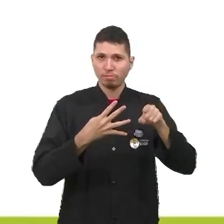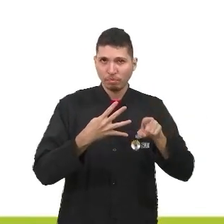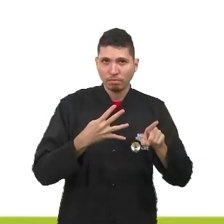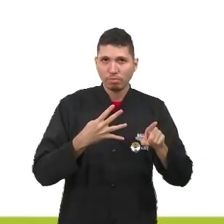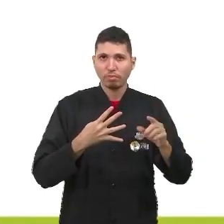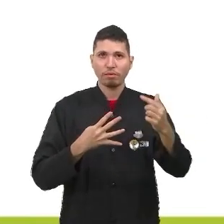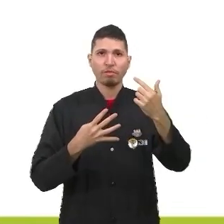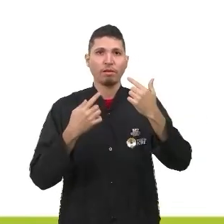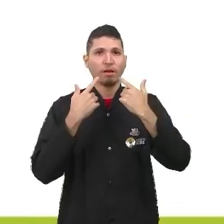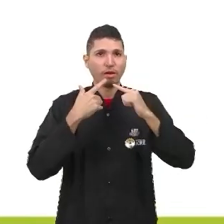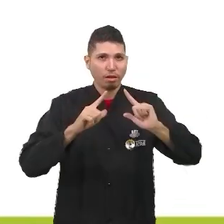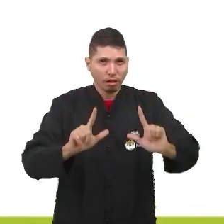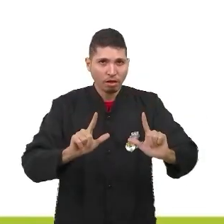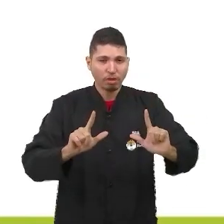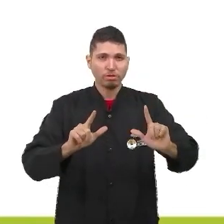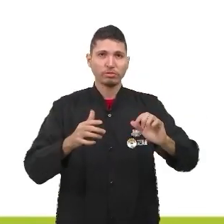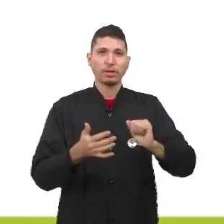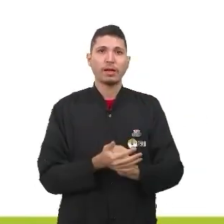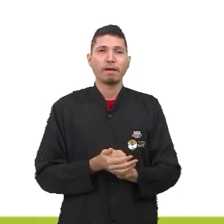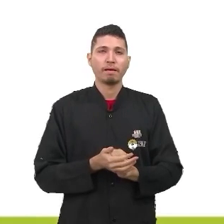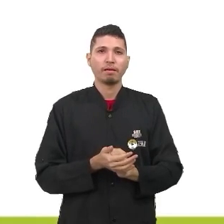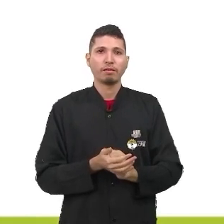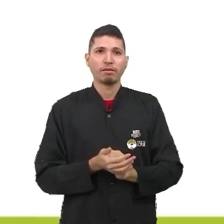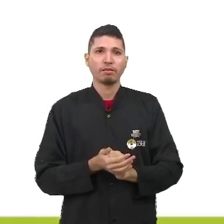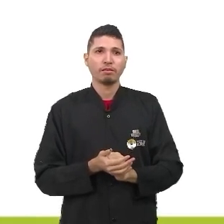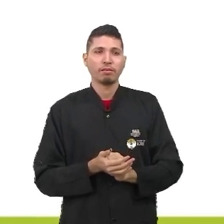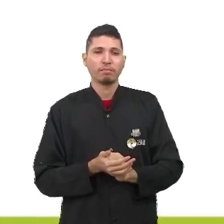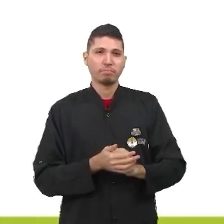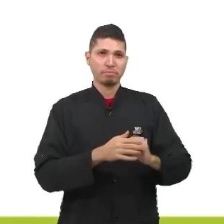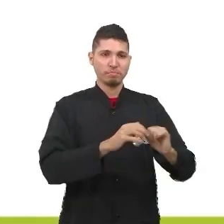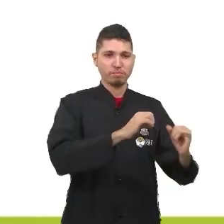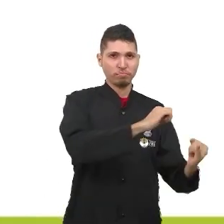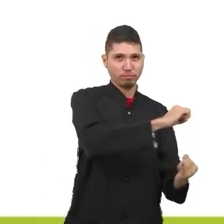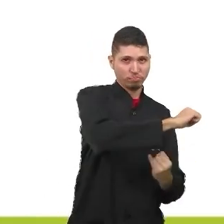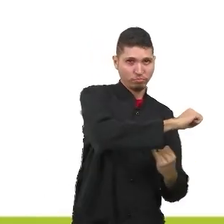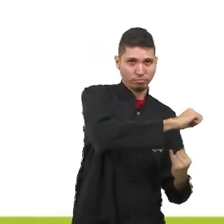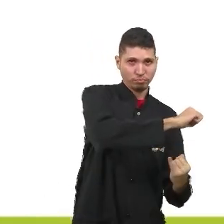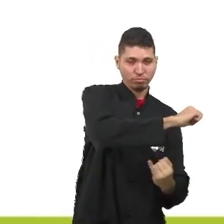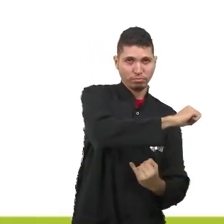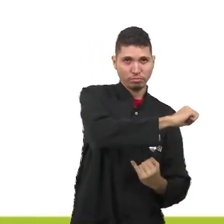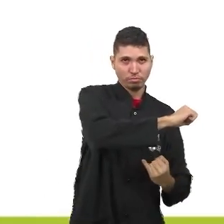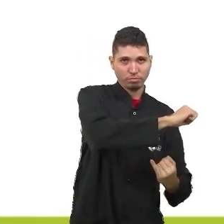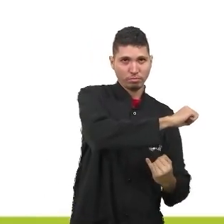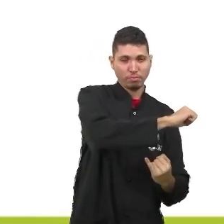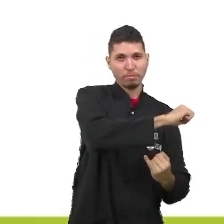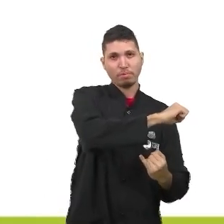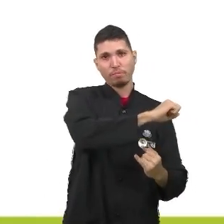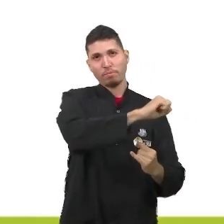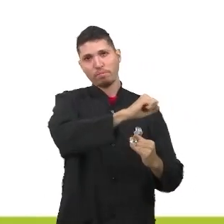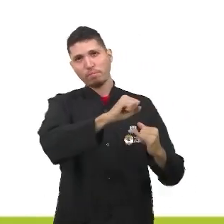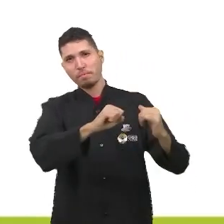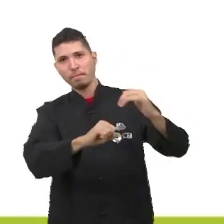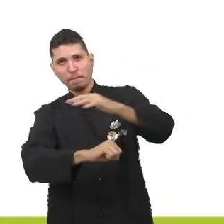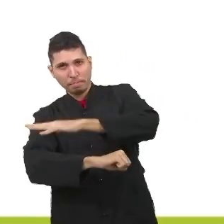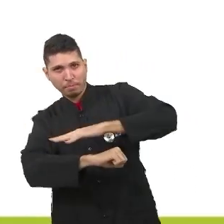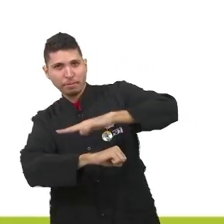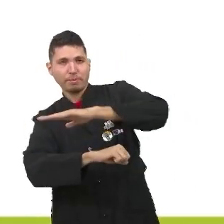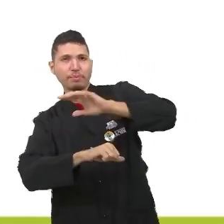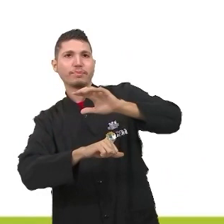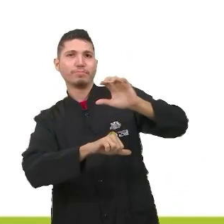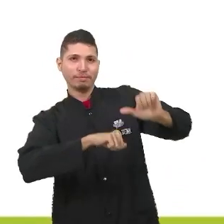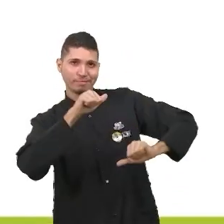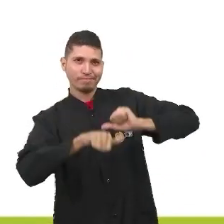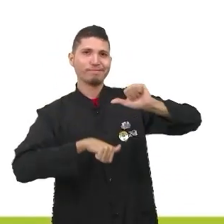linguagem formal foi deixada um pouco ali de escanteio, mais próxima do cotidiano, uma linguagem mais acessível, valorização da